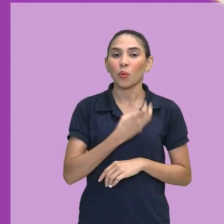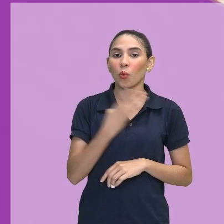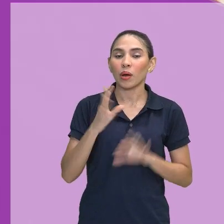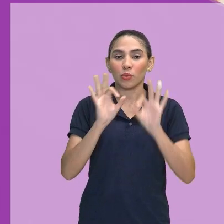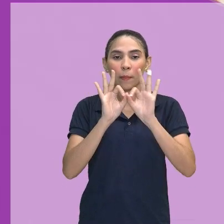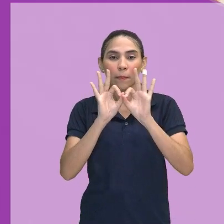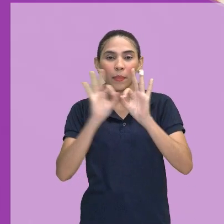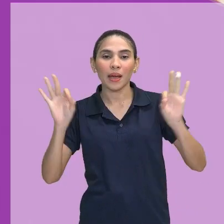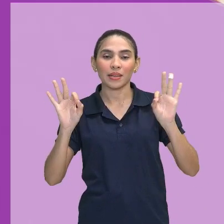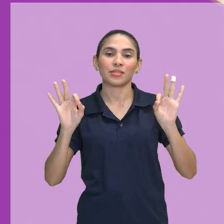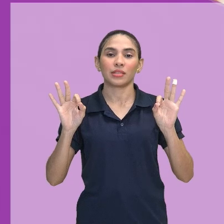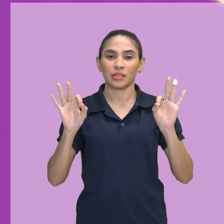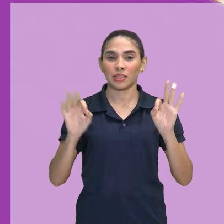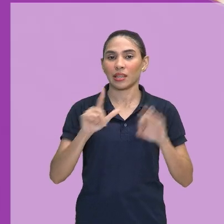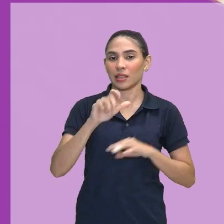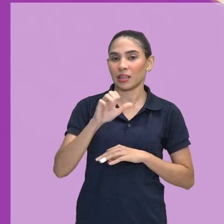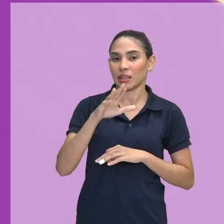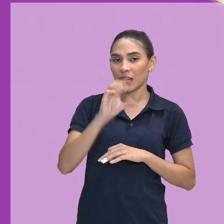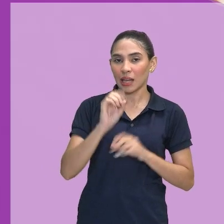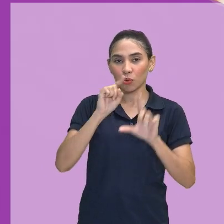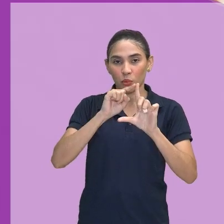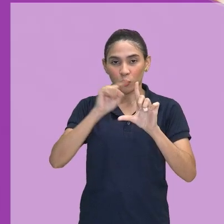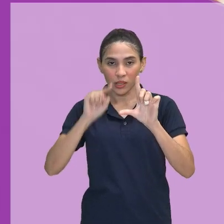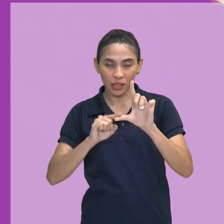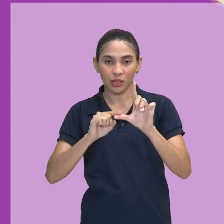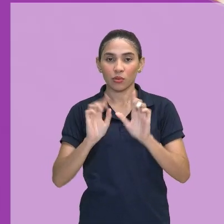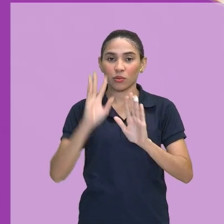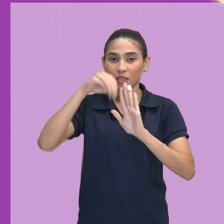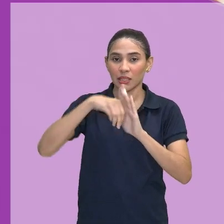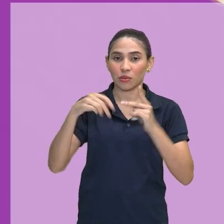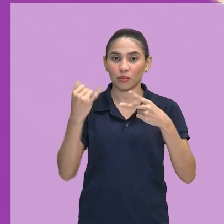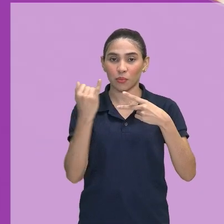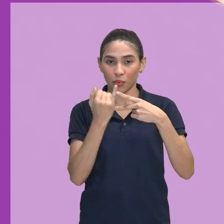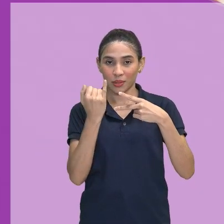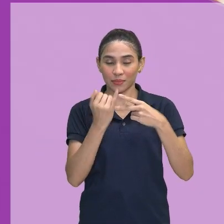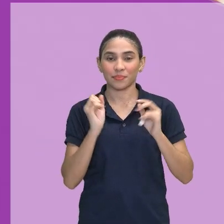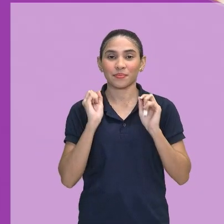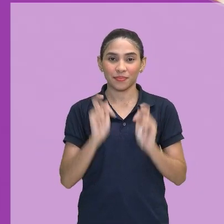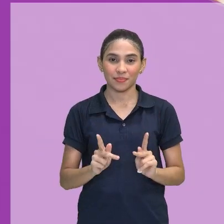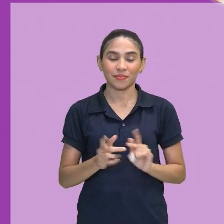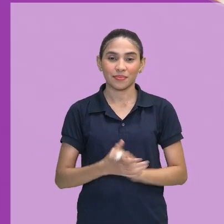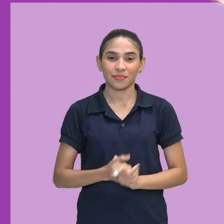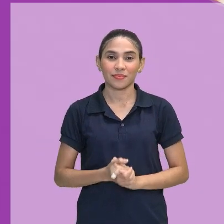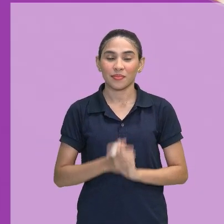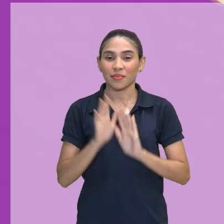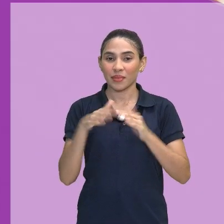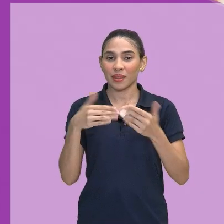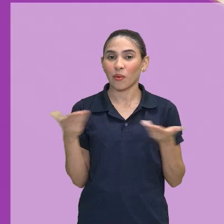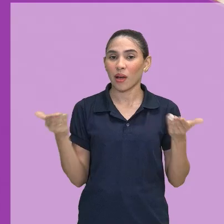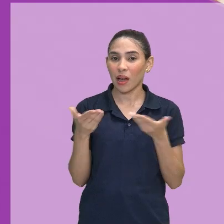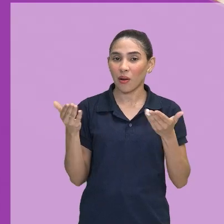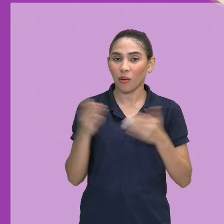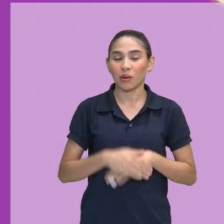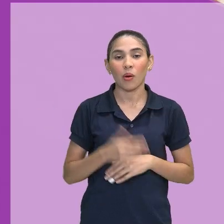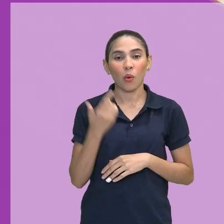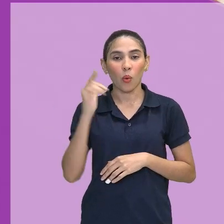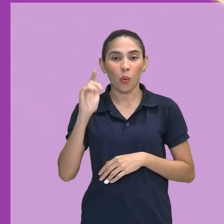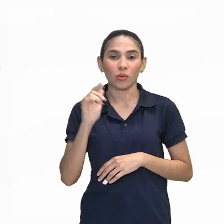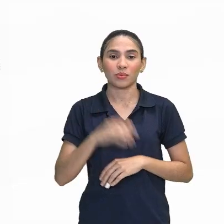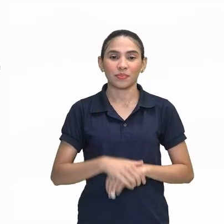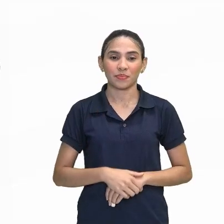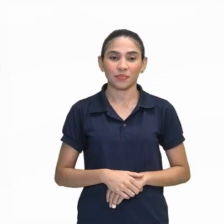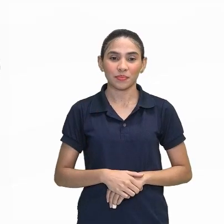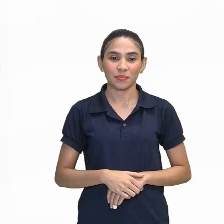mede cada um dos ângulos ali daquele polígono. Beleza? Então, agora vamos para a nossa próxima parte. Vamos